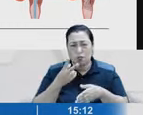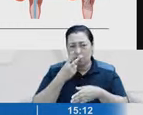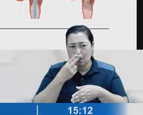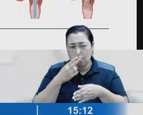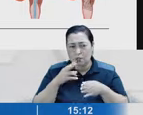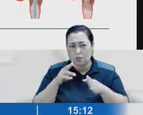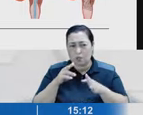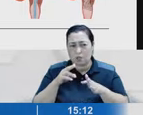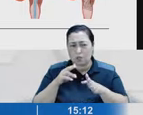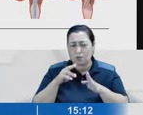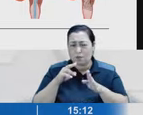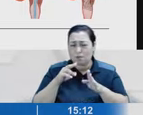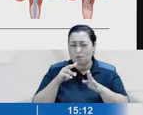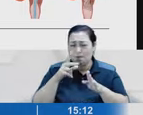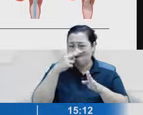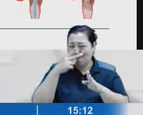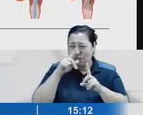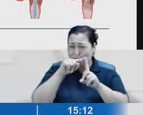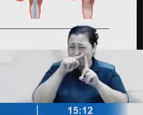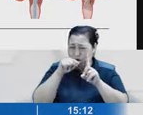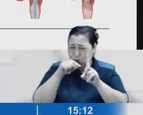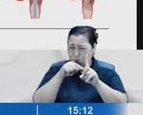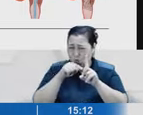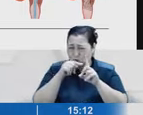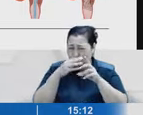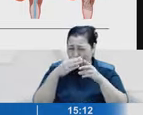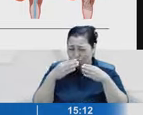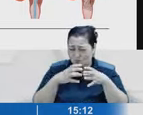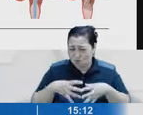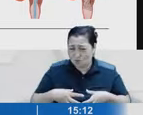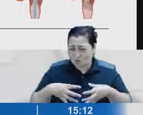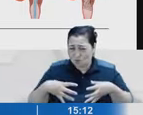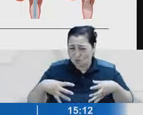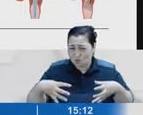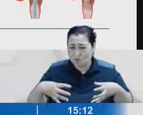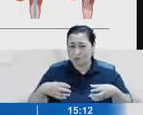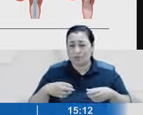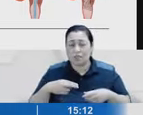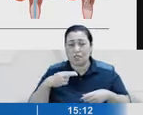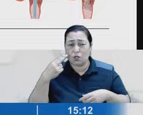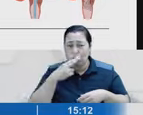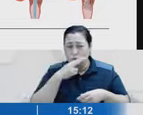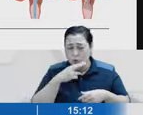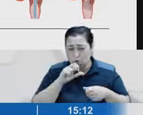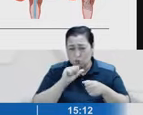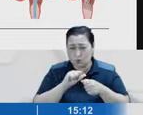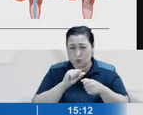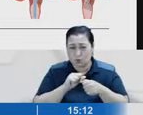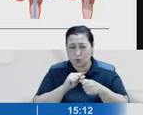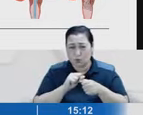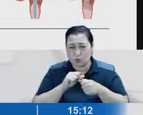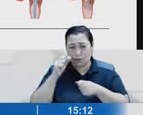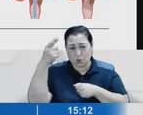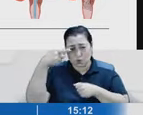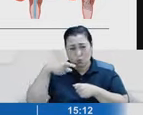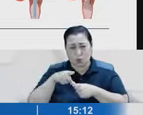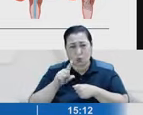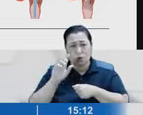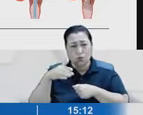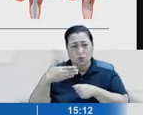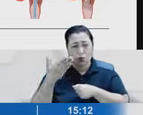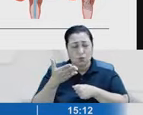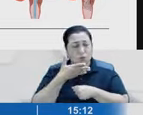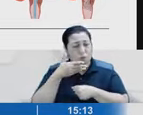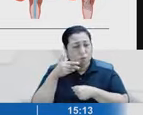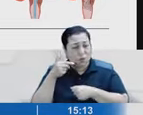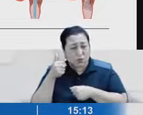uma gravidez de 9 meses, eu consigo tirar dele desse quadro de urgência e fazer com que a gente consiga, então,